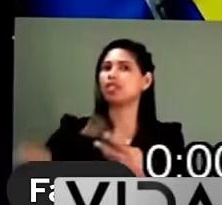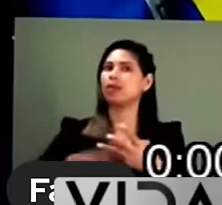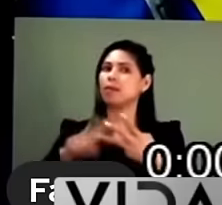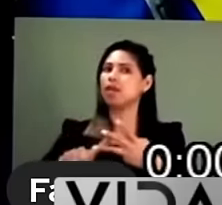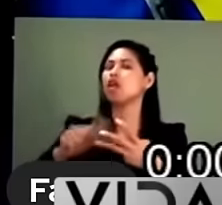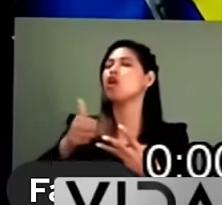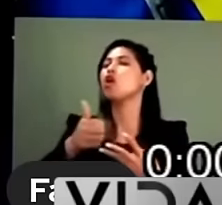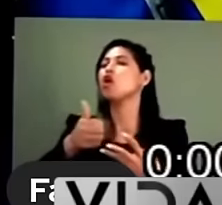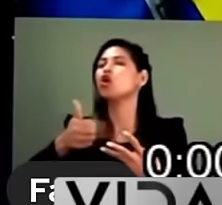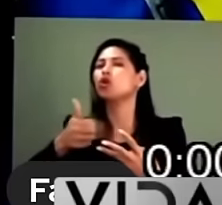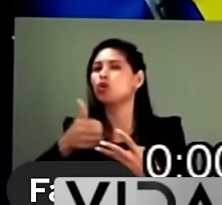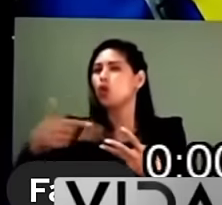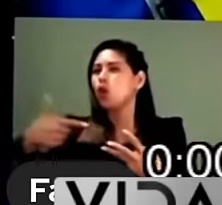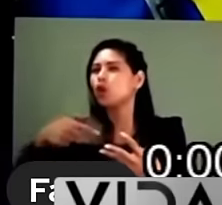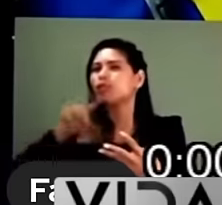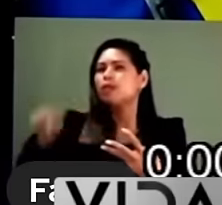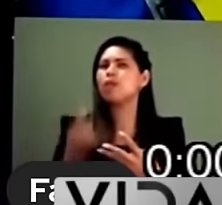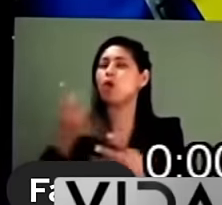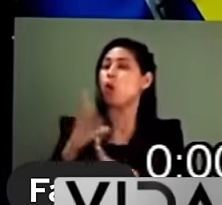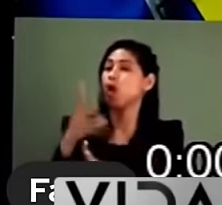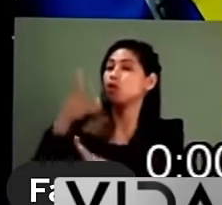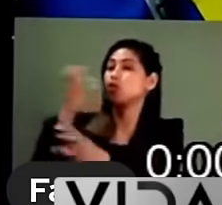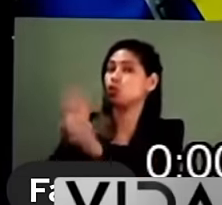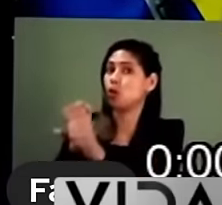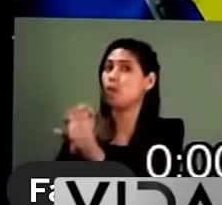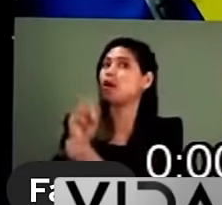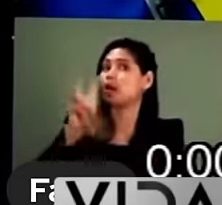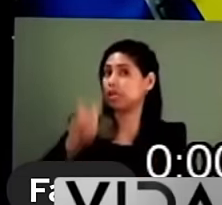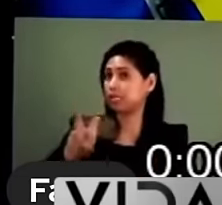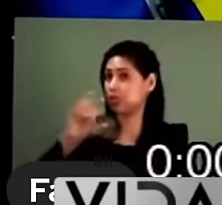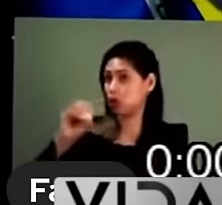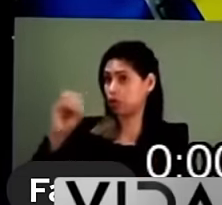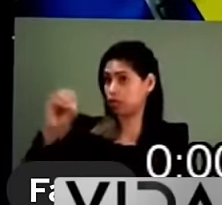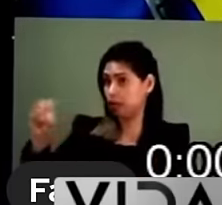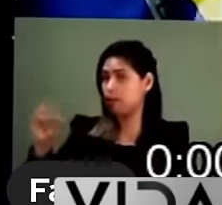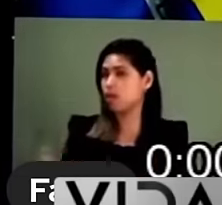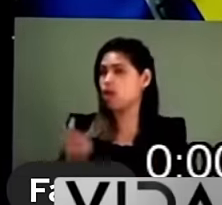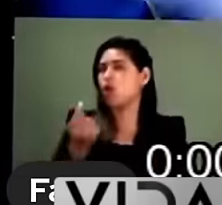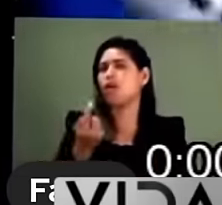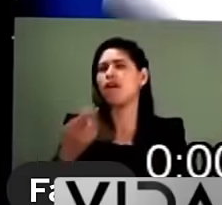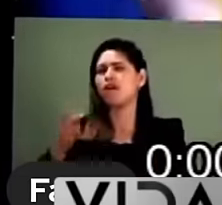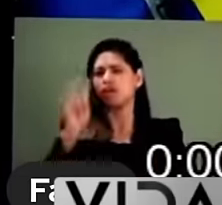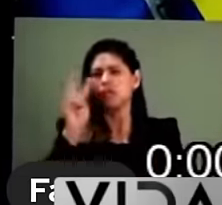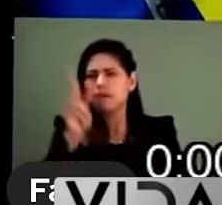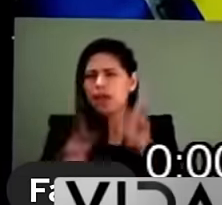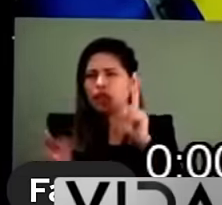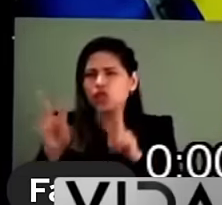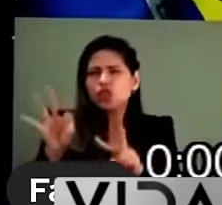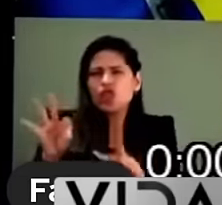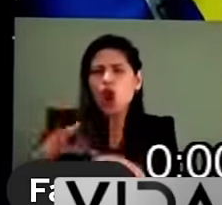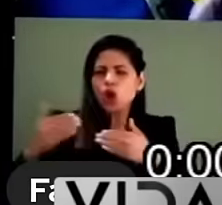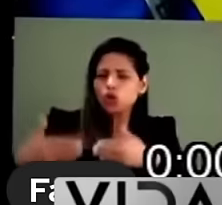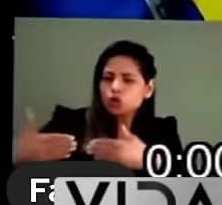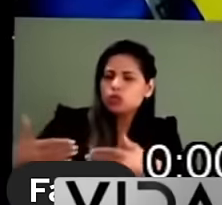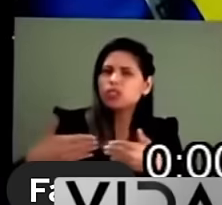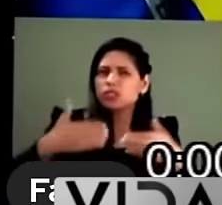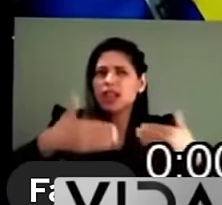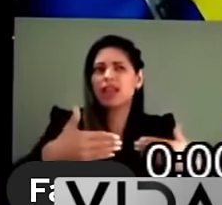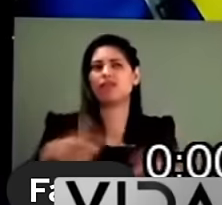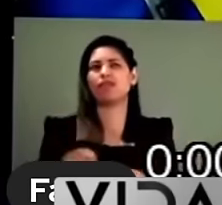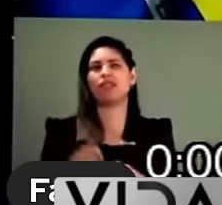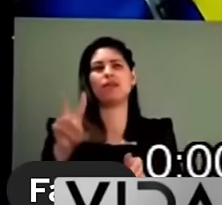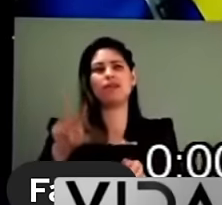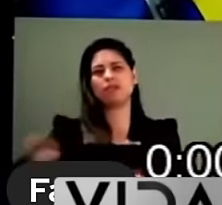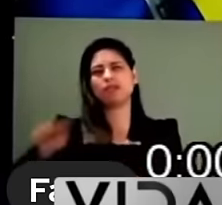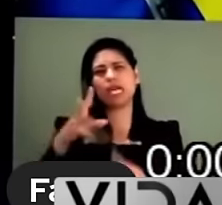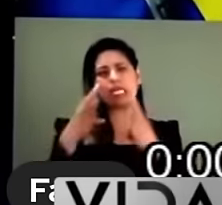Esse total que deu meio milhão de reais. Agora, só aqui na casa civil, agora você começa a olhar isso aí nos ministérios, e aí por aí vai. Eu queria chamar a atenção do povo